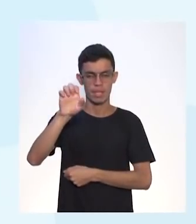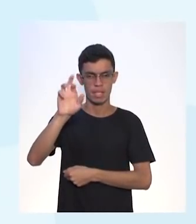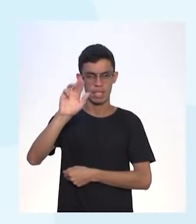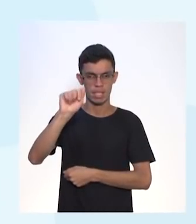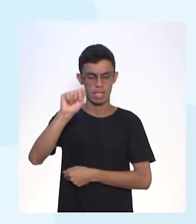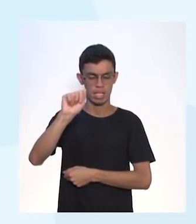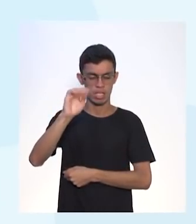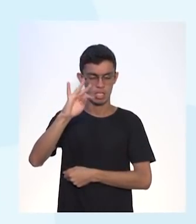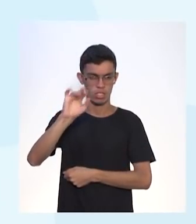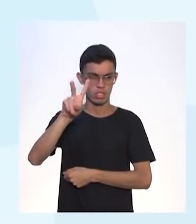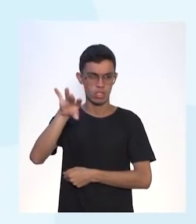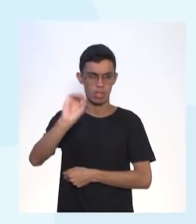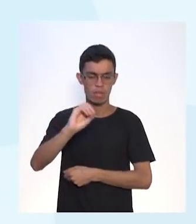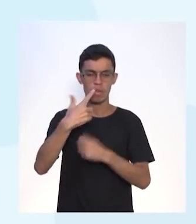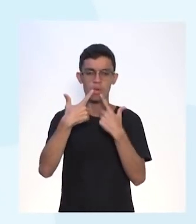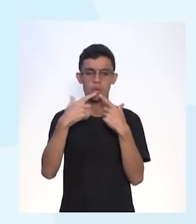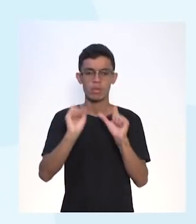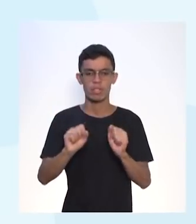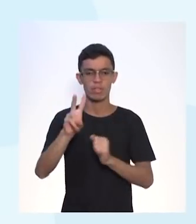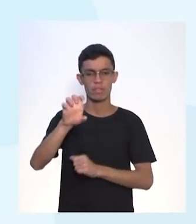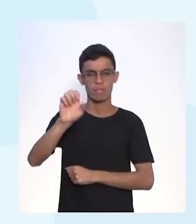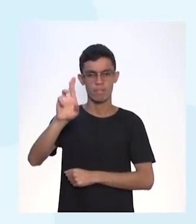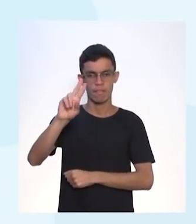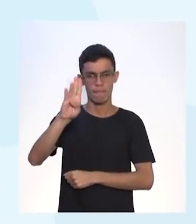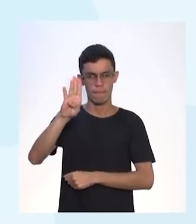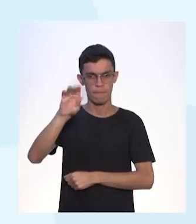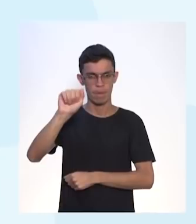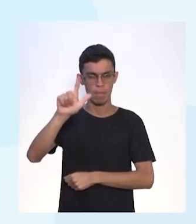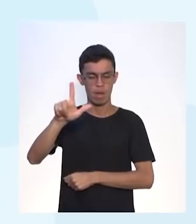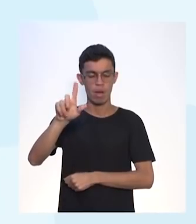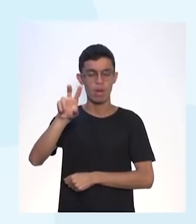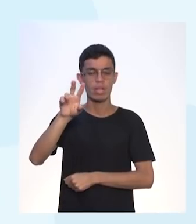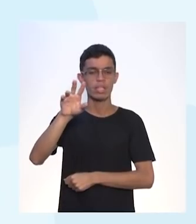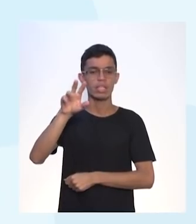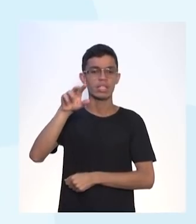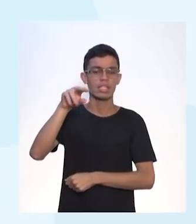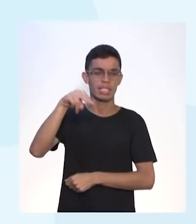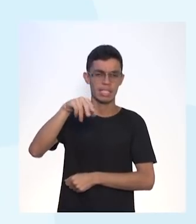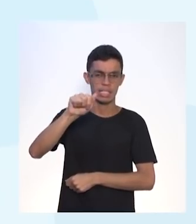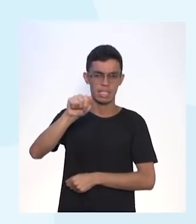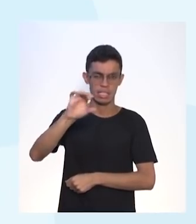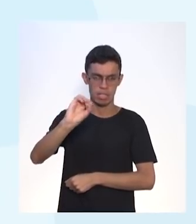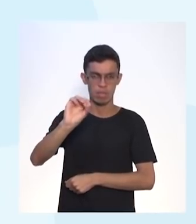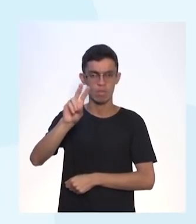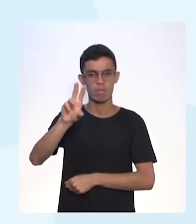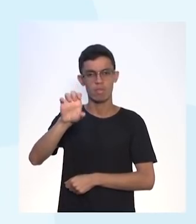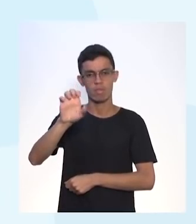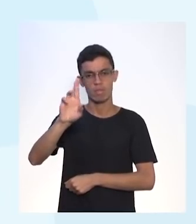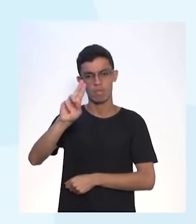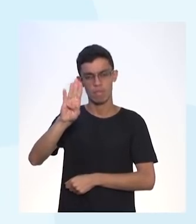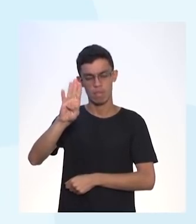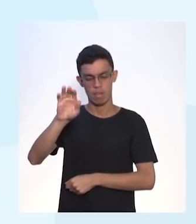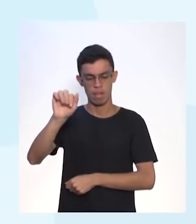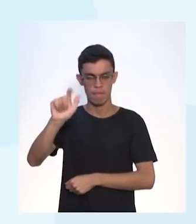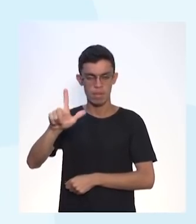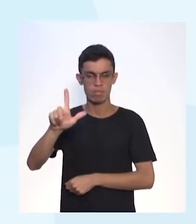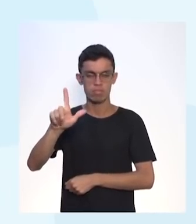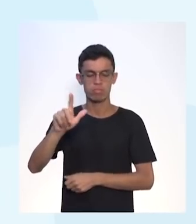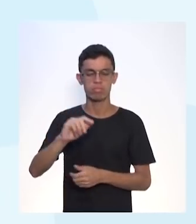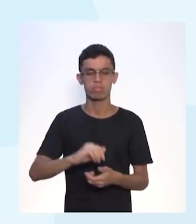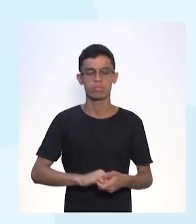emprego, então, das linguagens verbal e não verbal, verbal quando há palavra, não verbal, por exemplo, aí é o